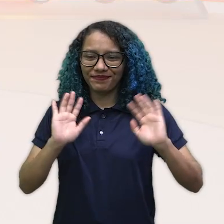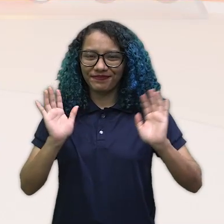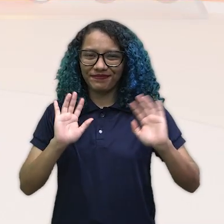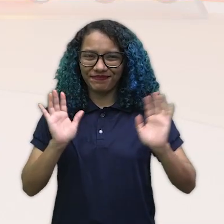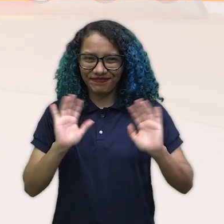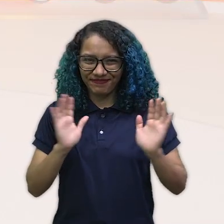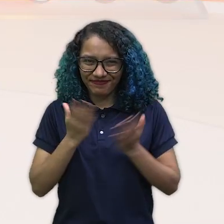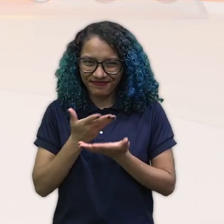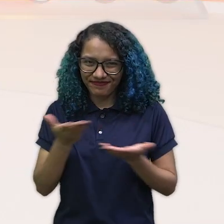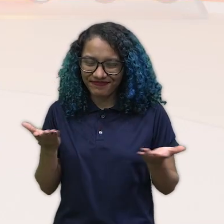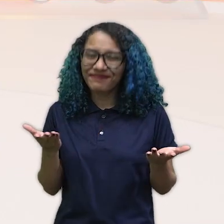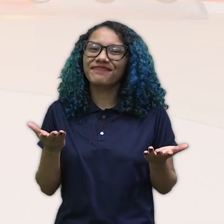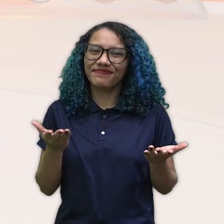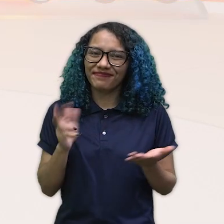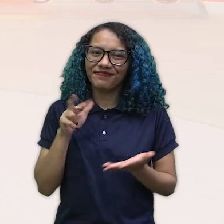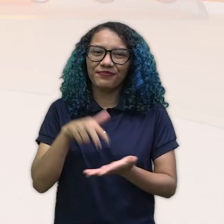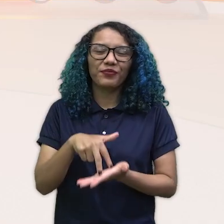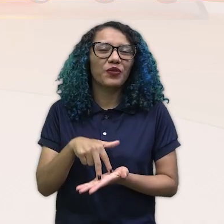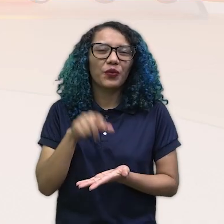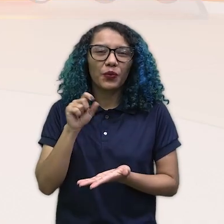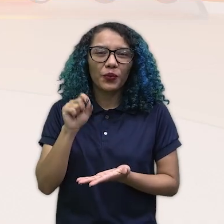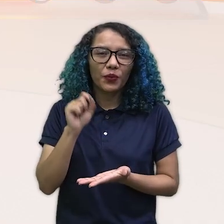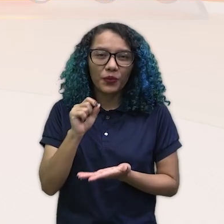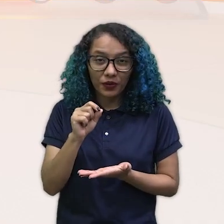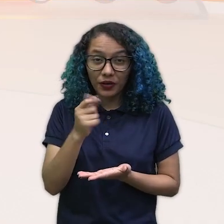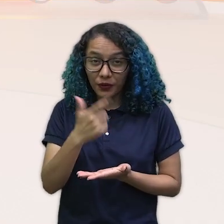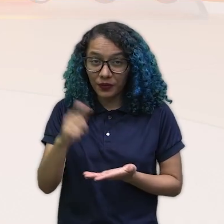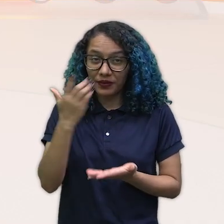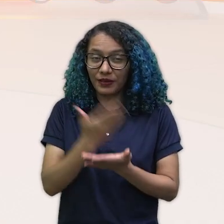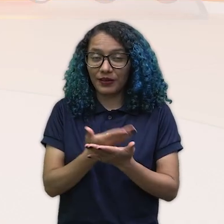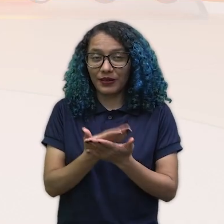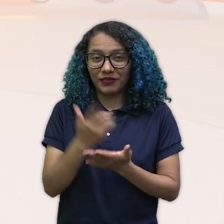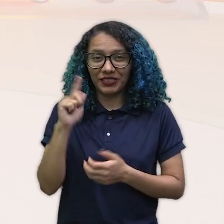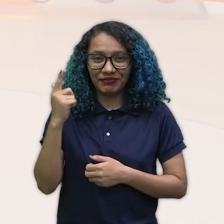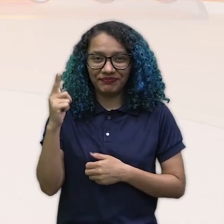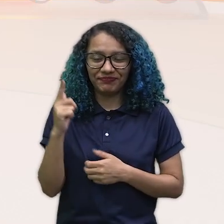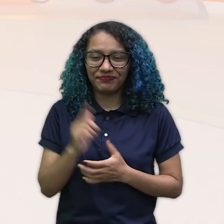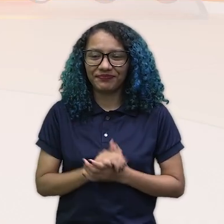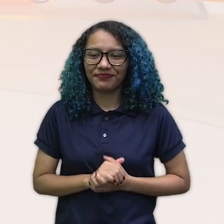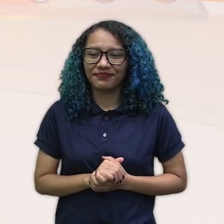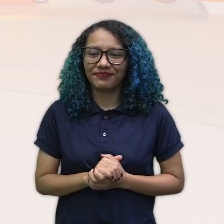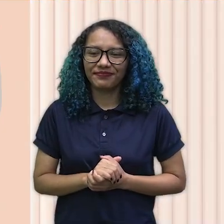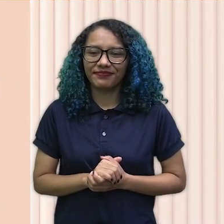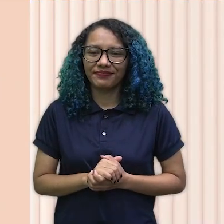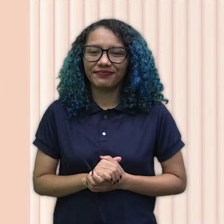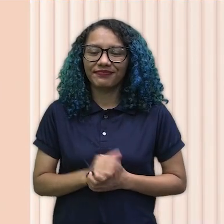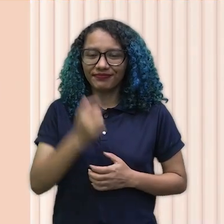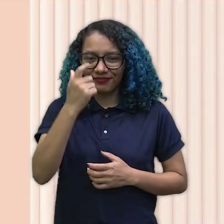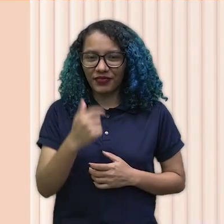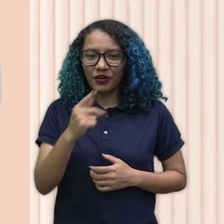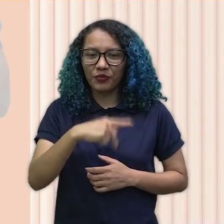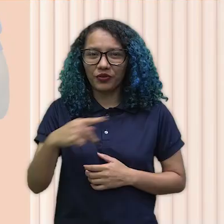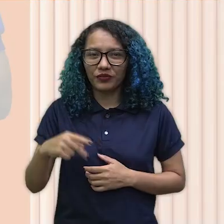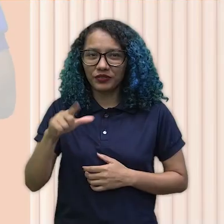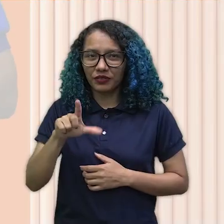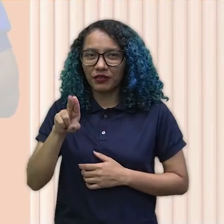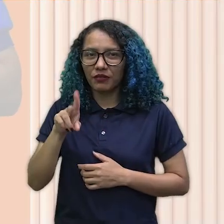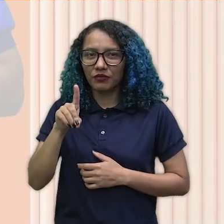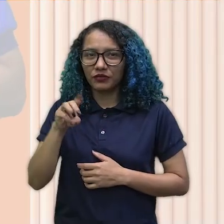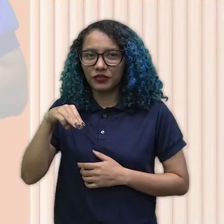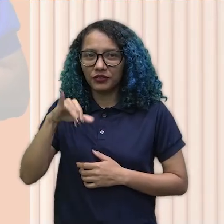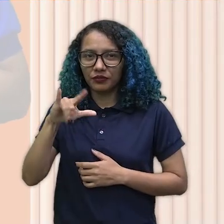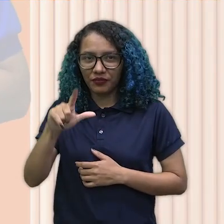Olá a todos vocês, estamos aqui reunidos para mais uma aula de Geografia. Eu sou a